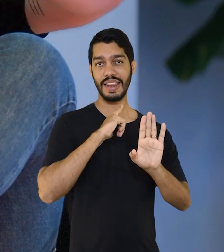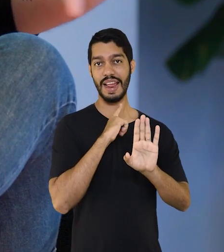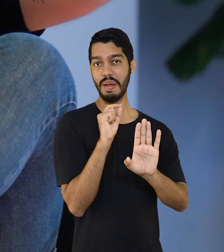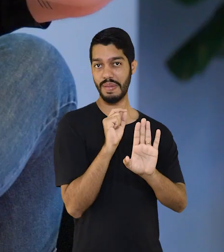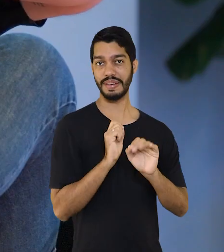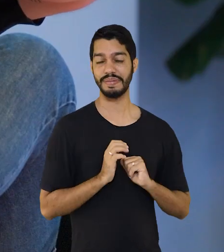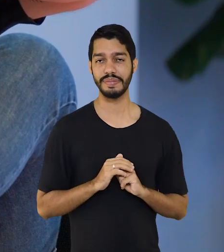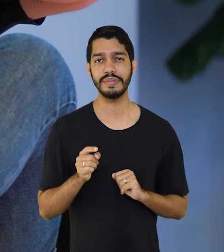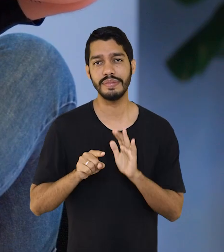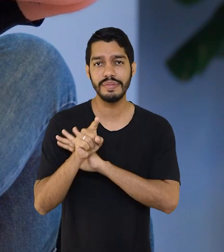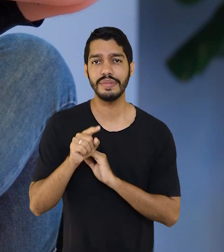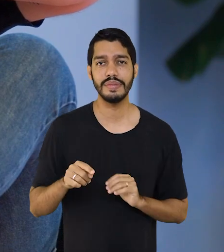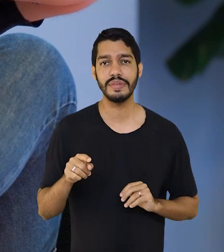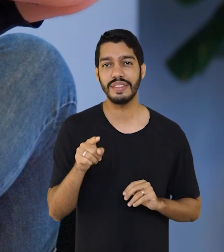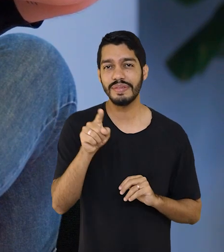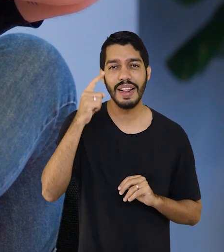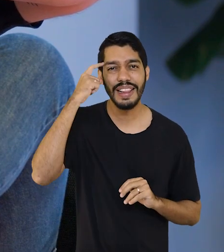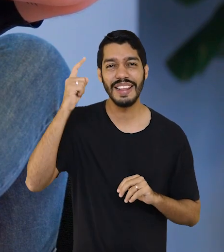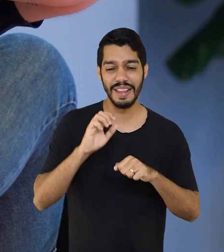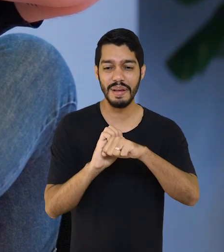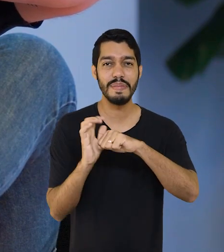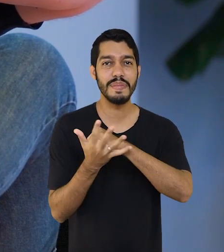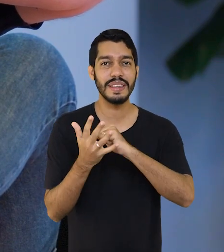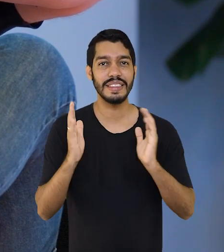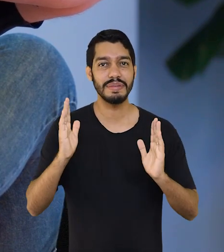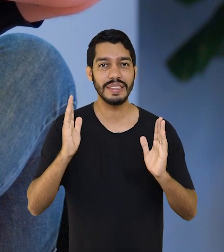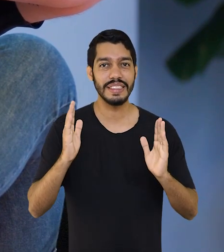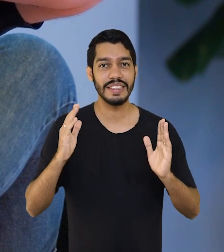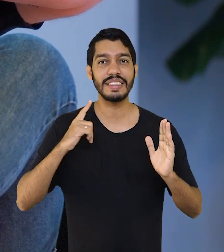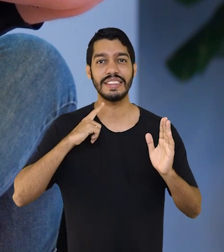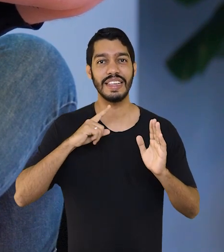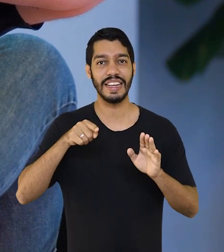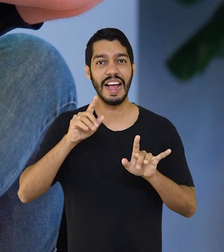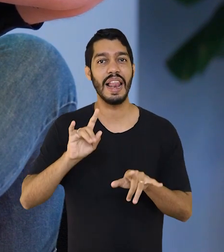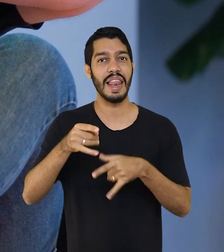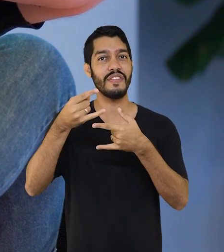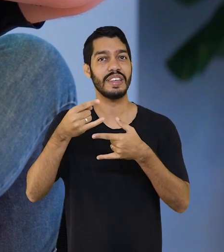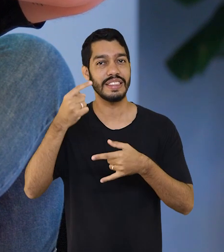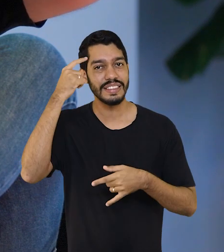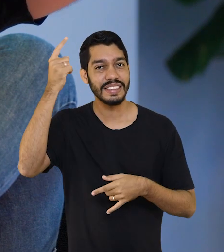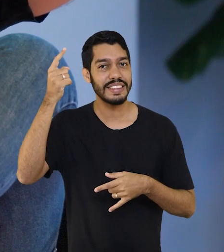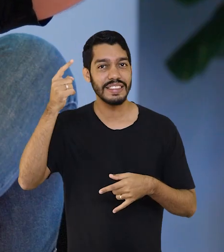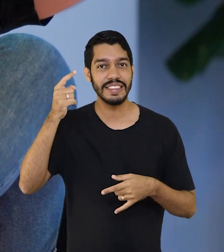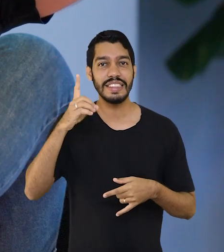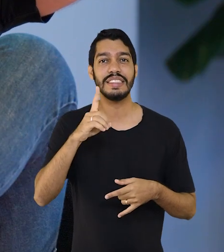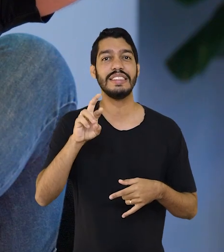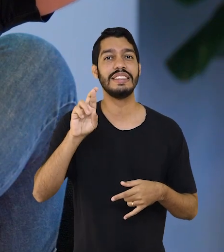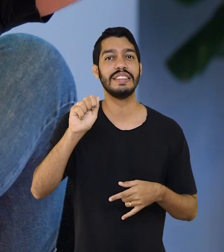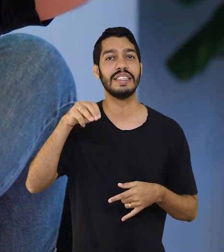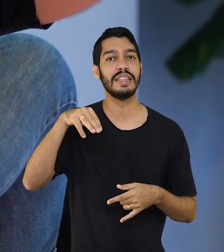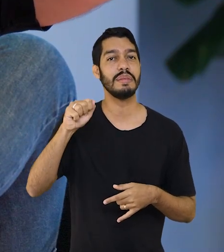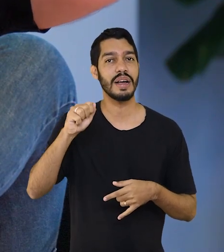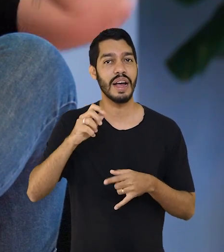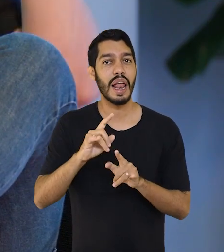trás. Vou fazer a pergunta aqui. Quem lembra na pandemia aquelas lives de Brahma? Levanta a mão aqui. Quem lembra? Quem assistiu